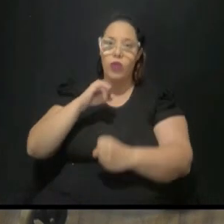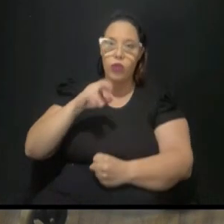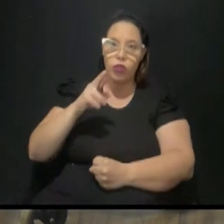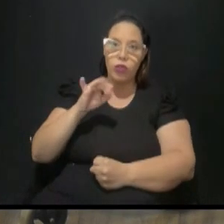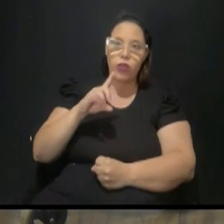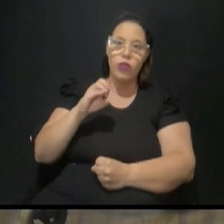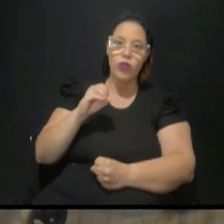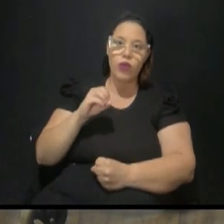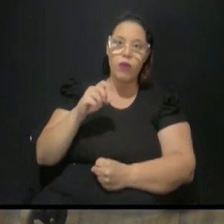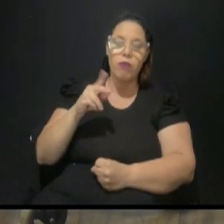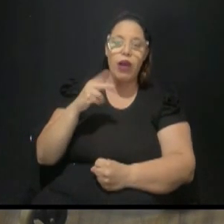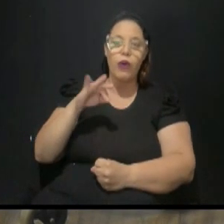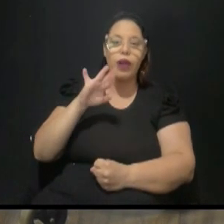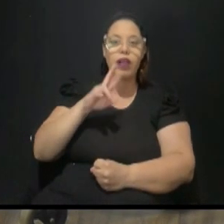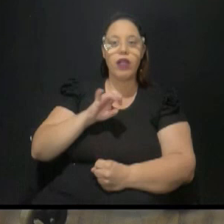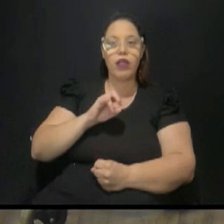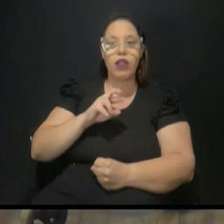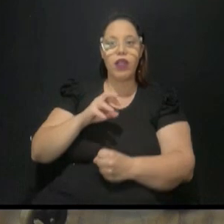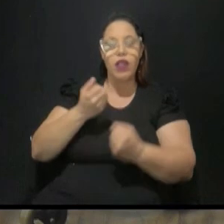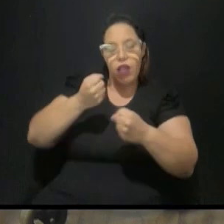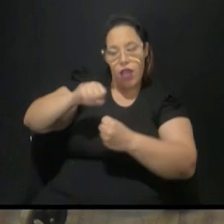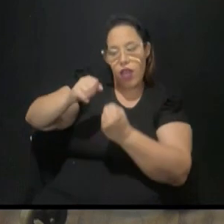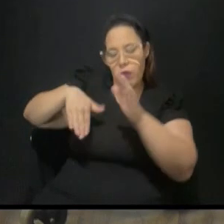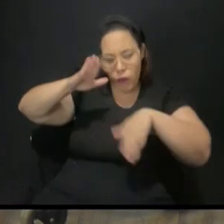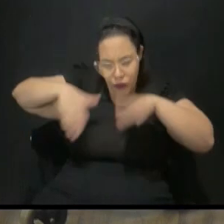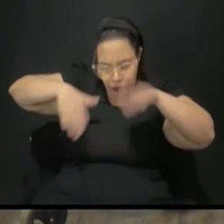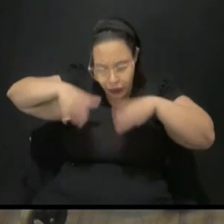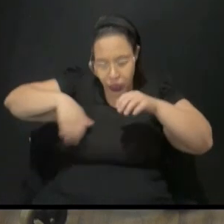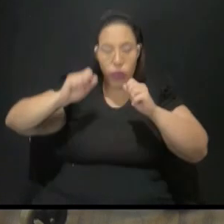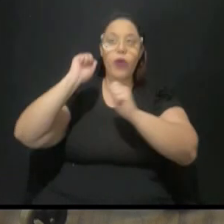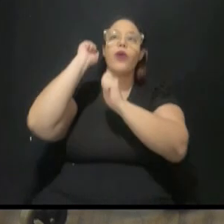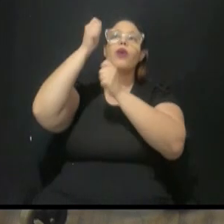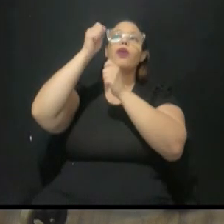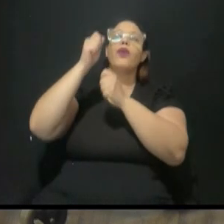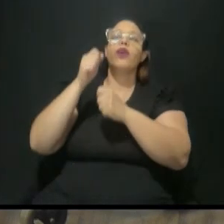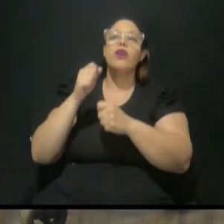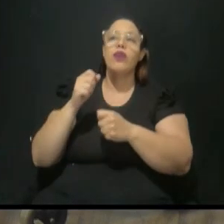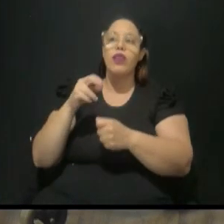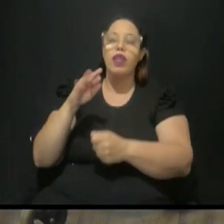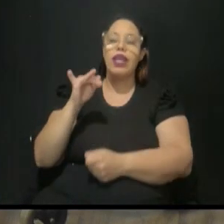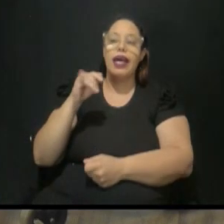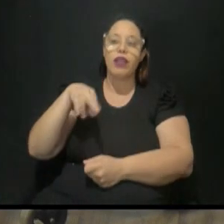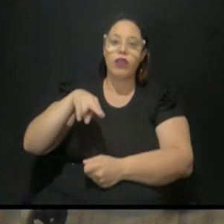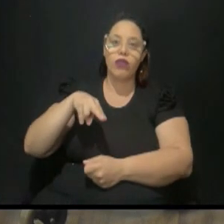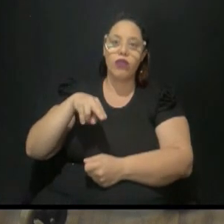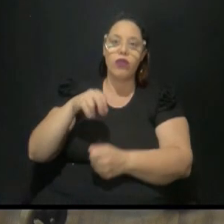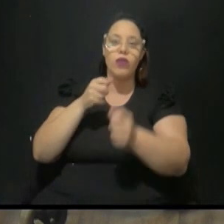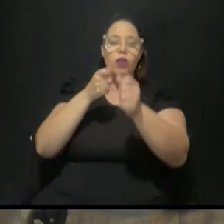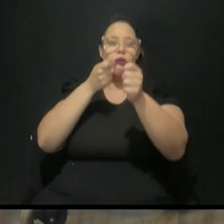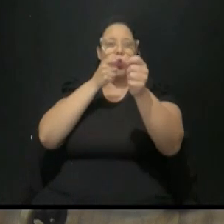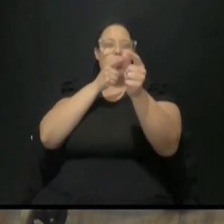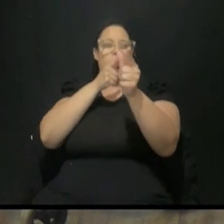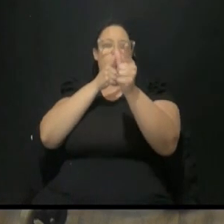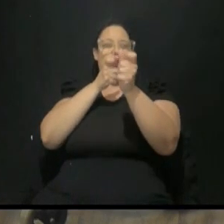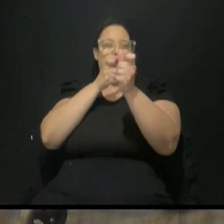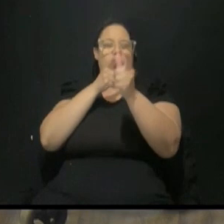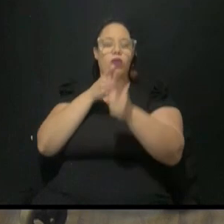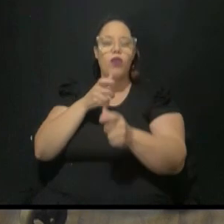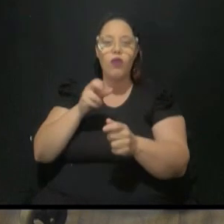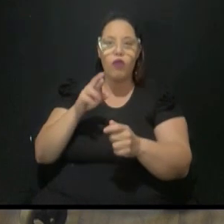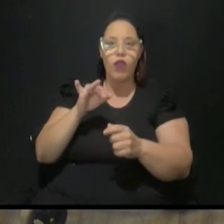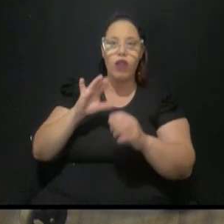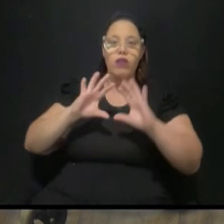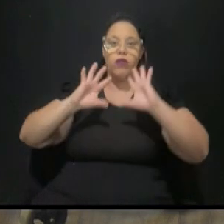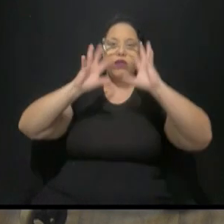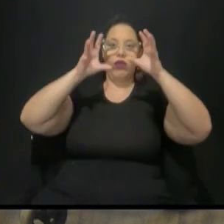é, remo, natação, tênis de mesa, taekwondo, triatlo, tiro esportivo, voleibol sentado, esgrima e tênis em